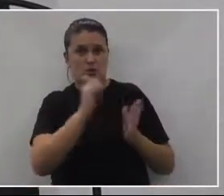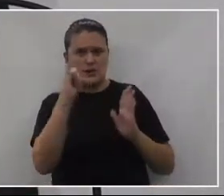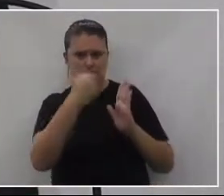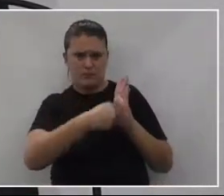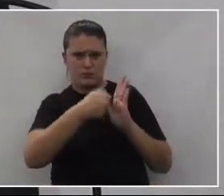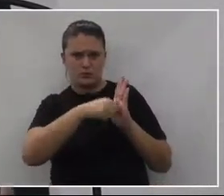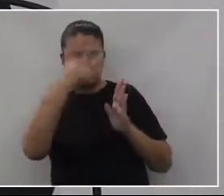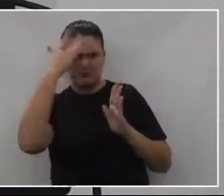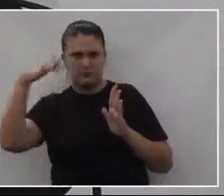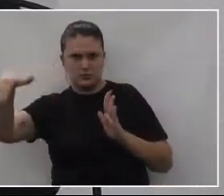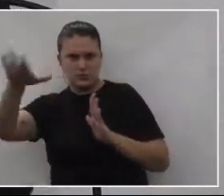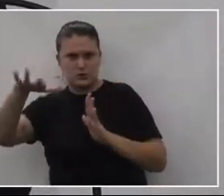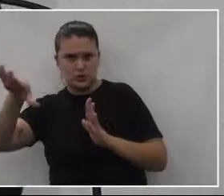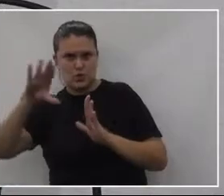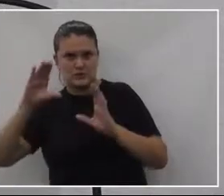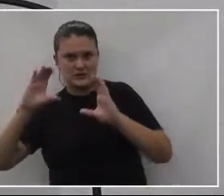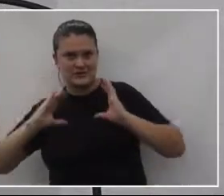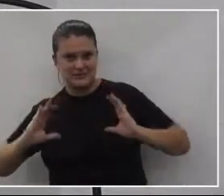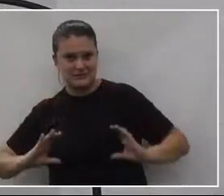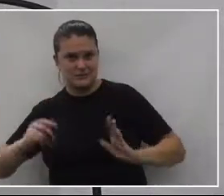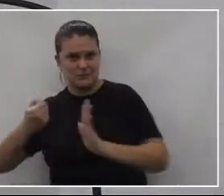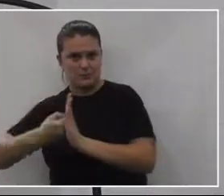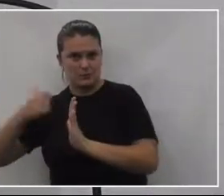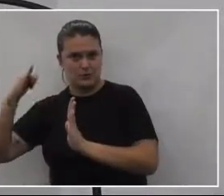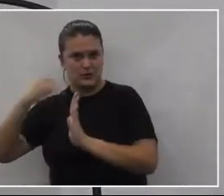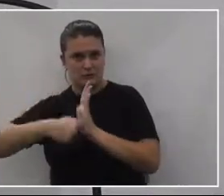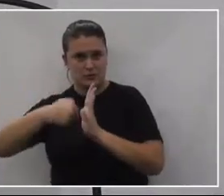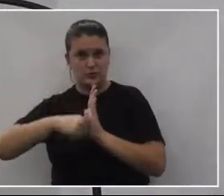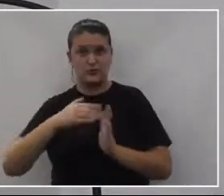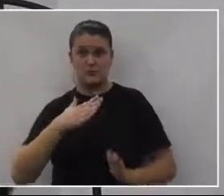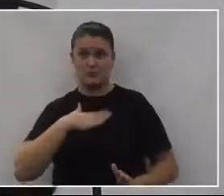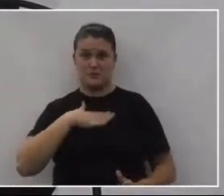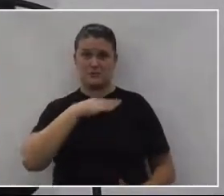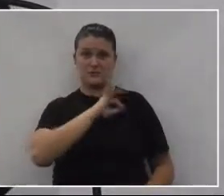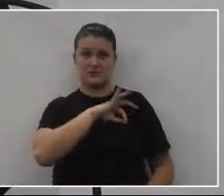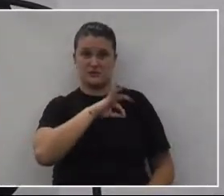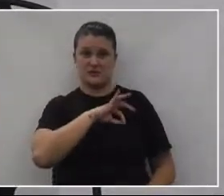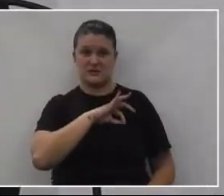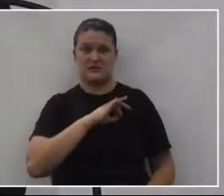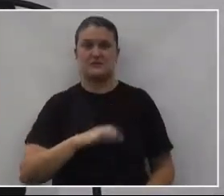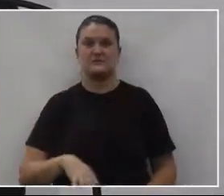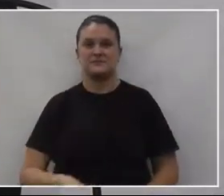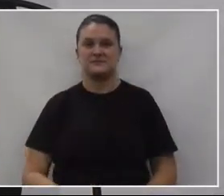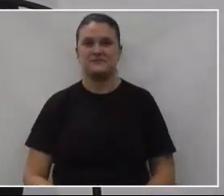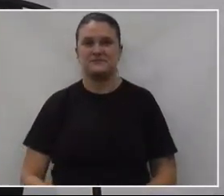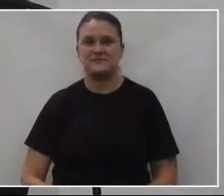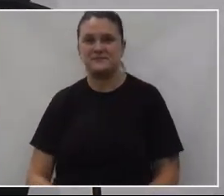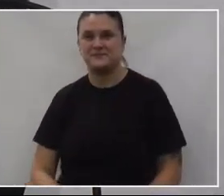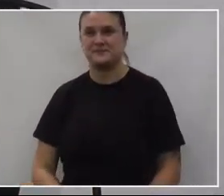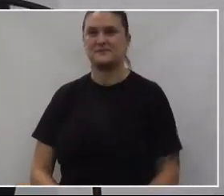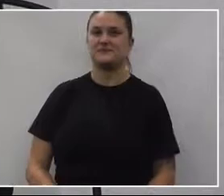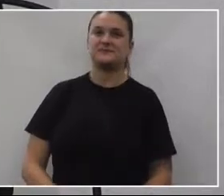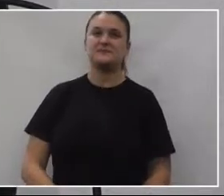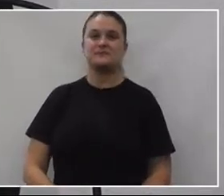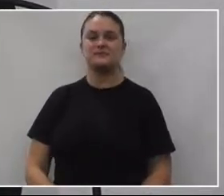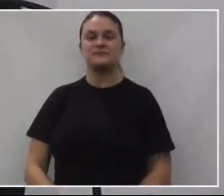todos nós pagamos. E vou apertar o celular, está tocando aqui, daqui a pouco eu olho alguma coisa do